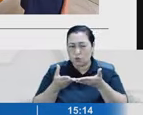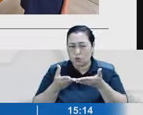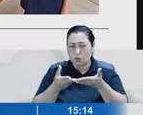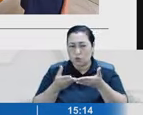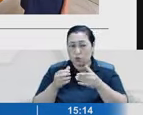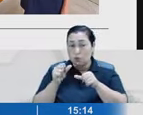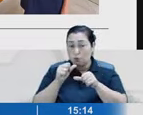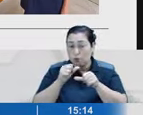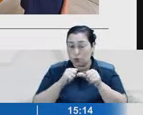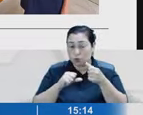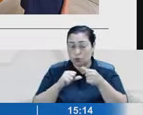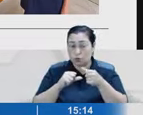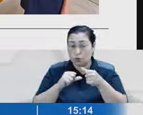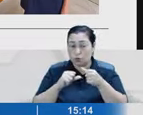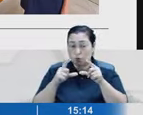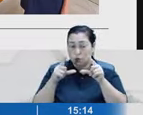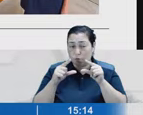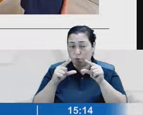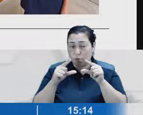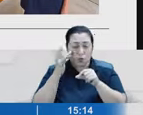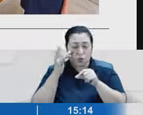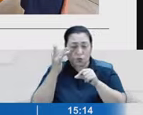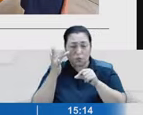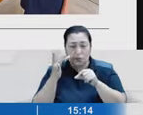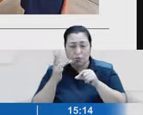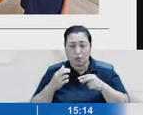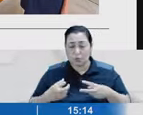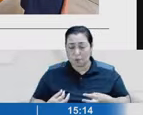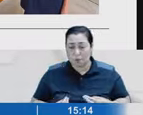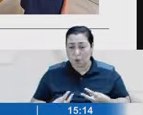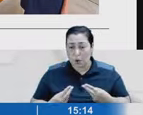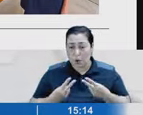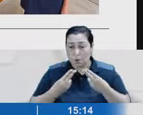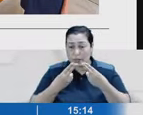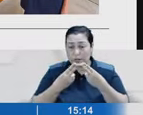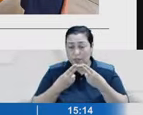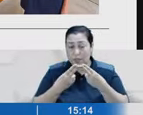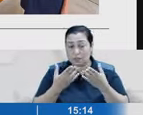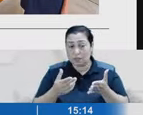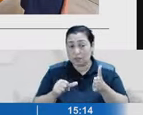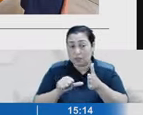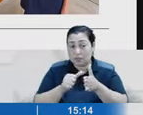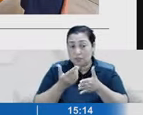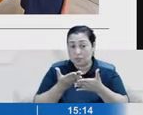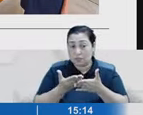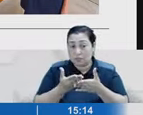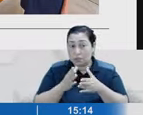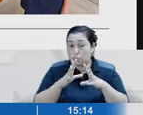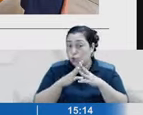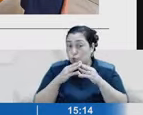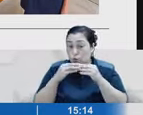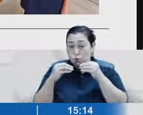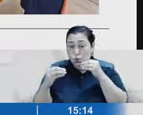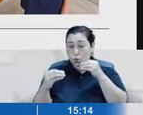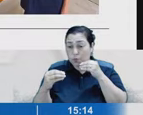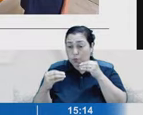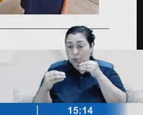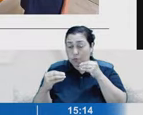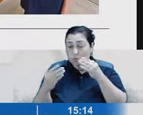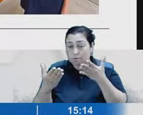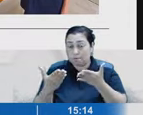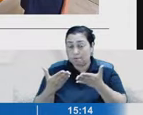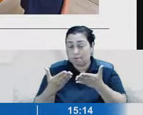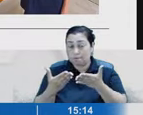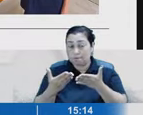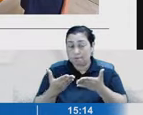vezes, num tumor mais fácil de operar, né? E, às vezes, esse tumor some. Ele